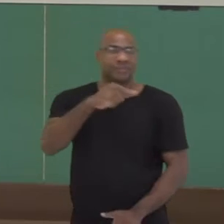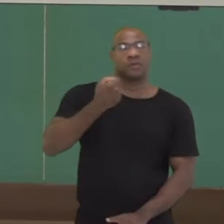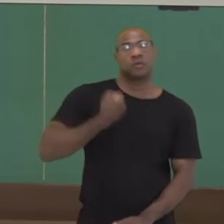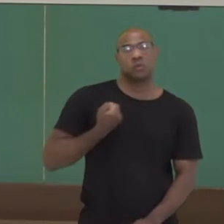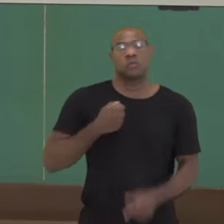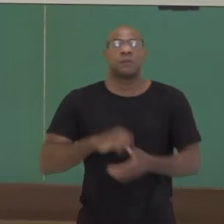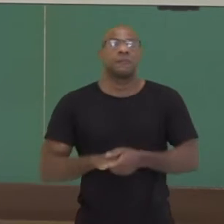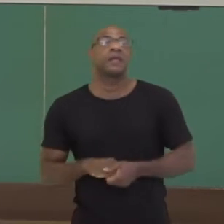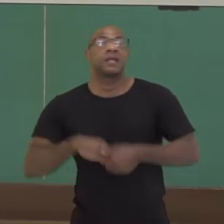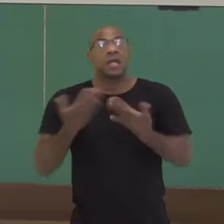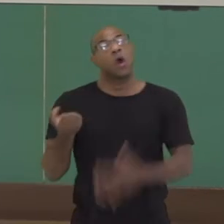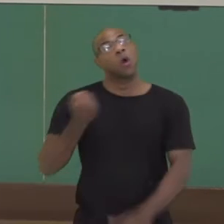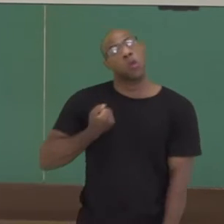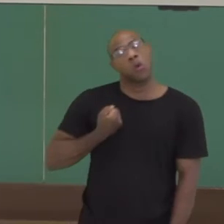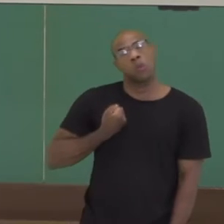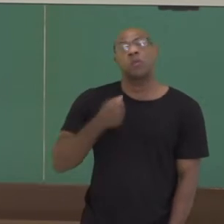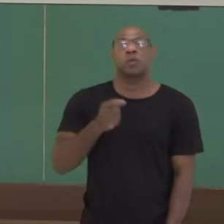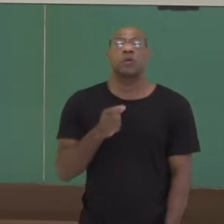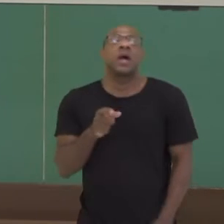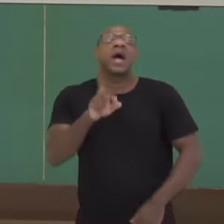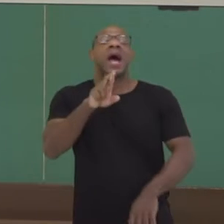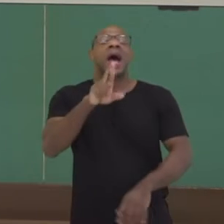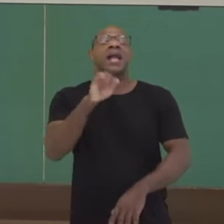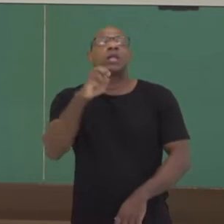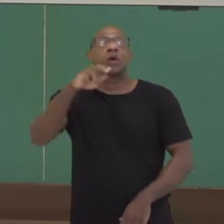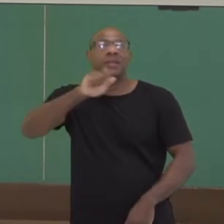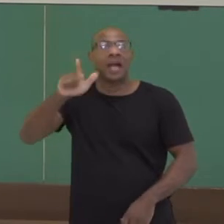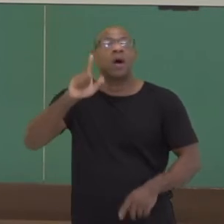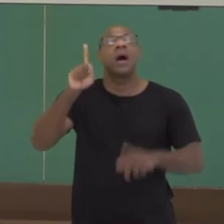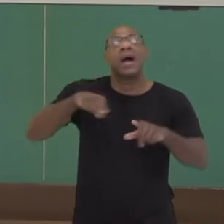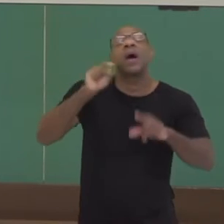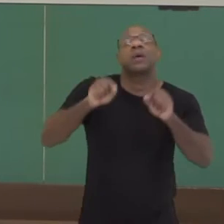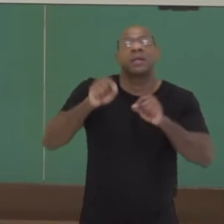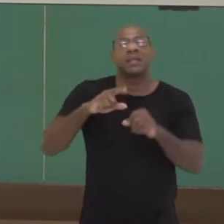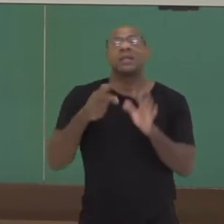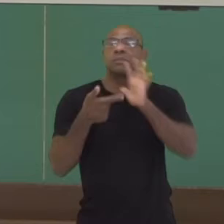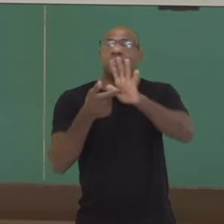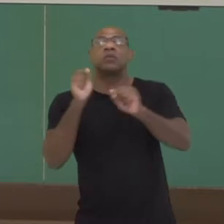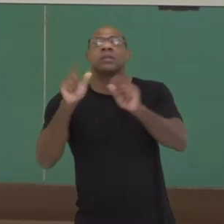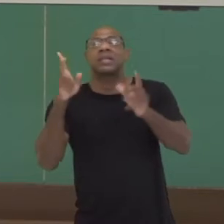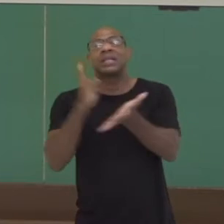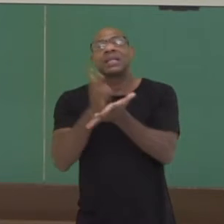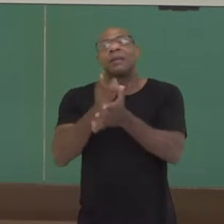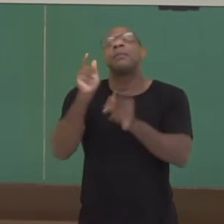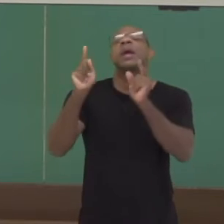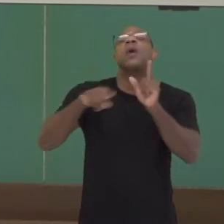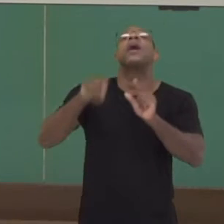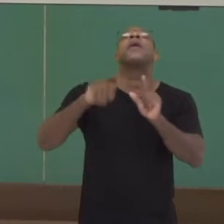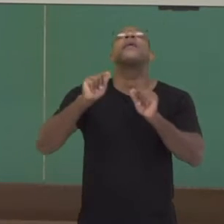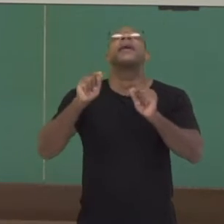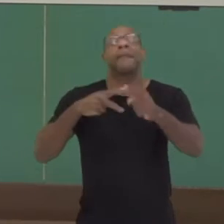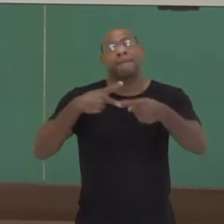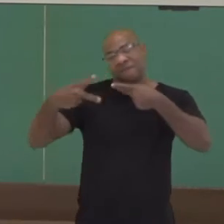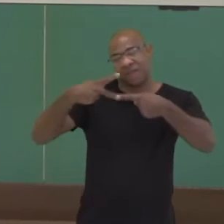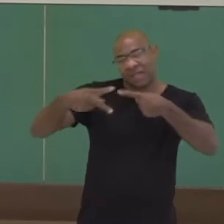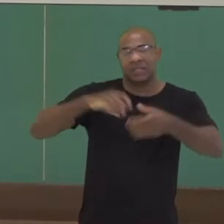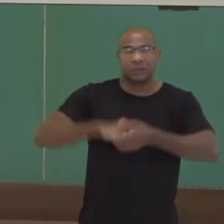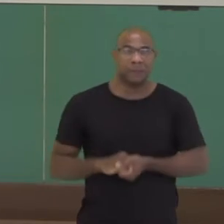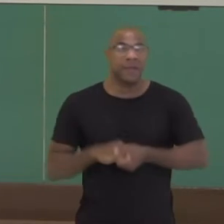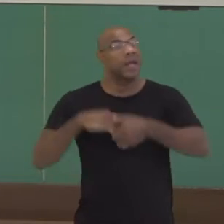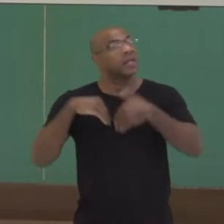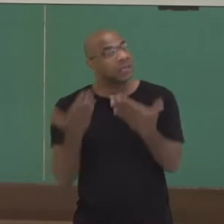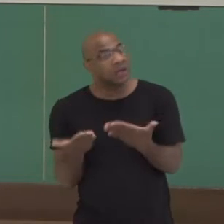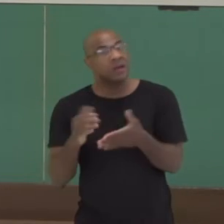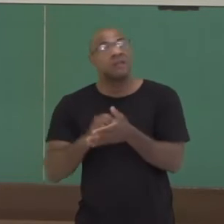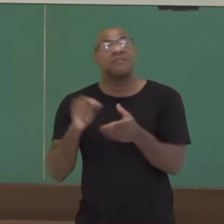Então, os números racionais sempre serão representados por uma fração. E quando eu faço